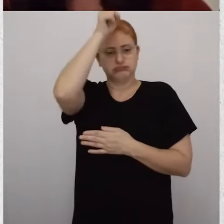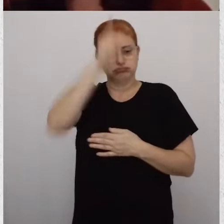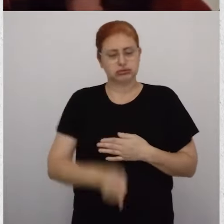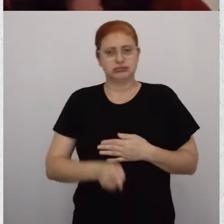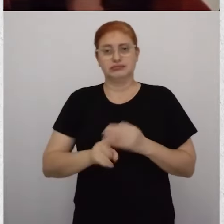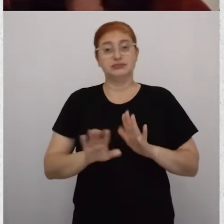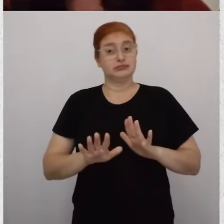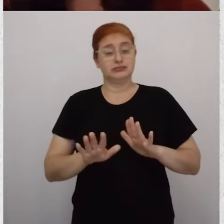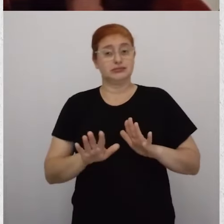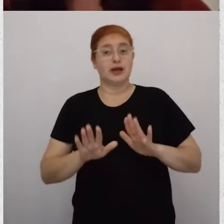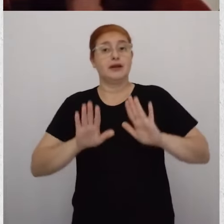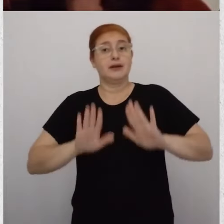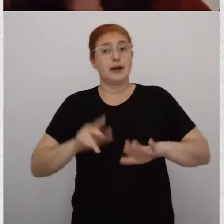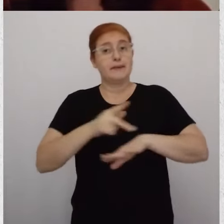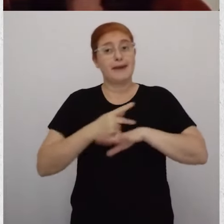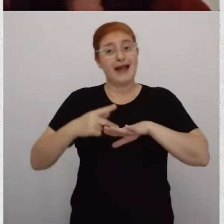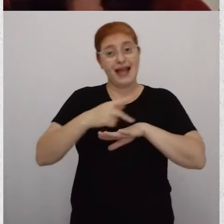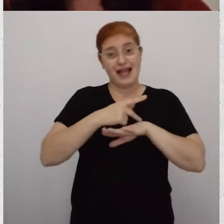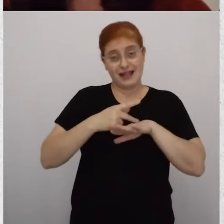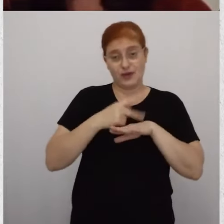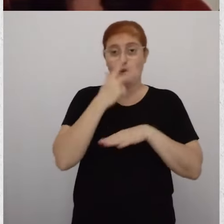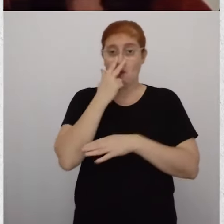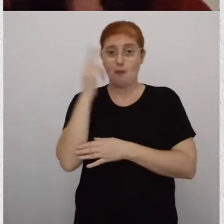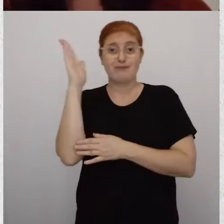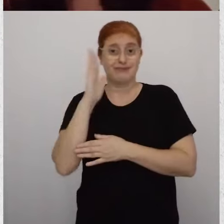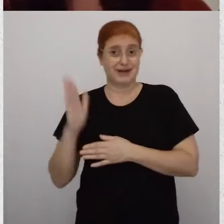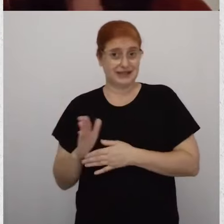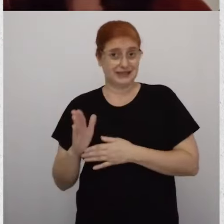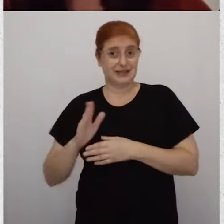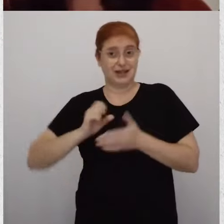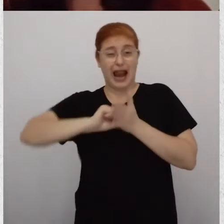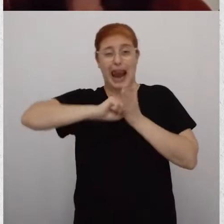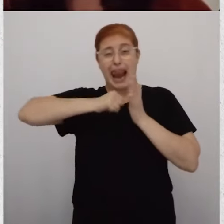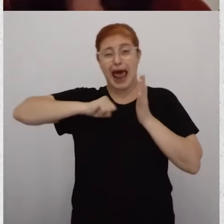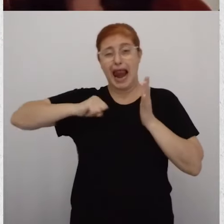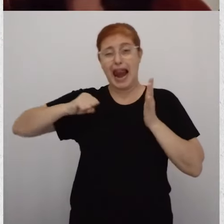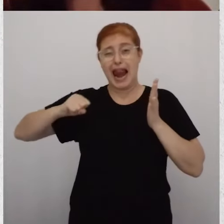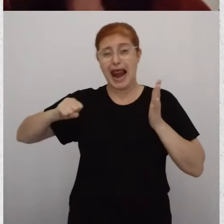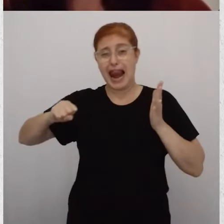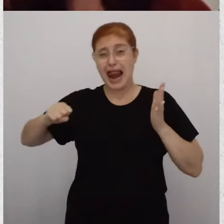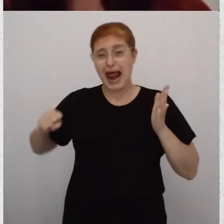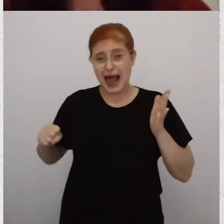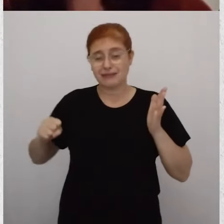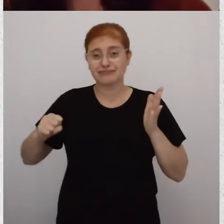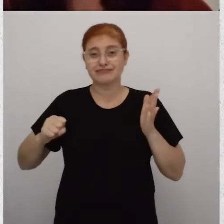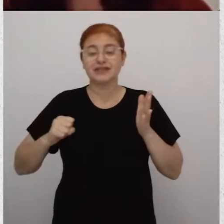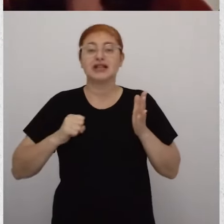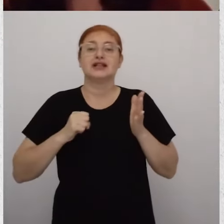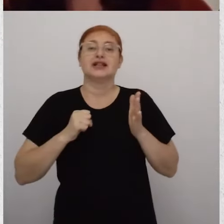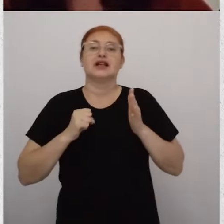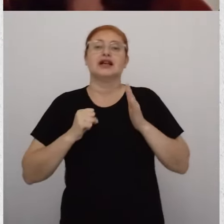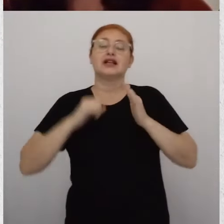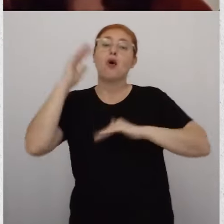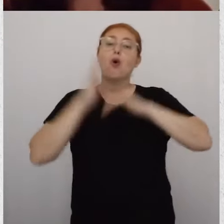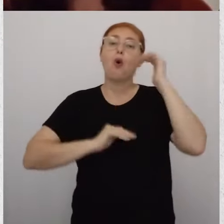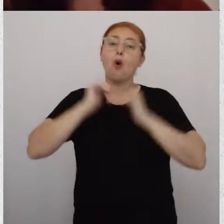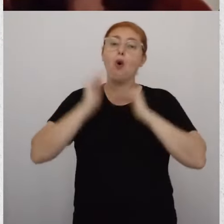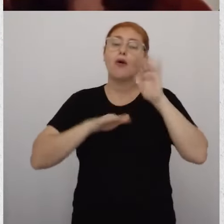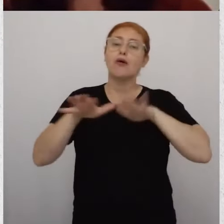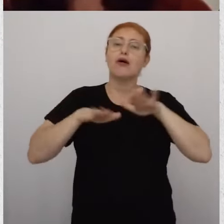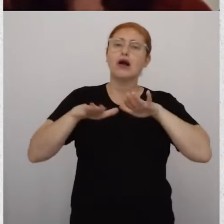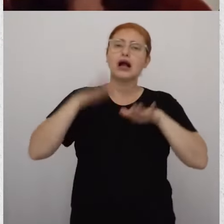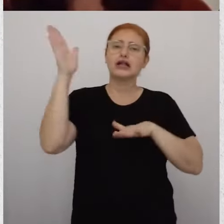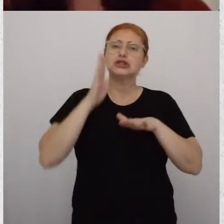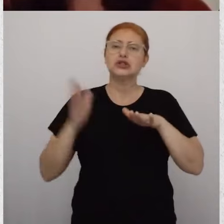Bom, num país com as dimensões do Brasil, que é um continente, né? Construir movimentos